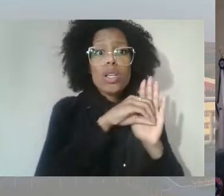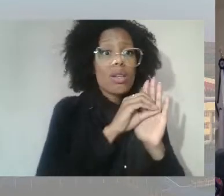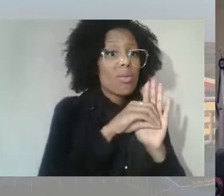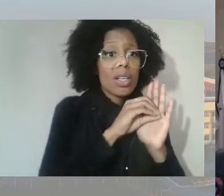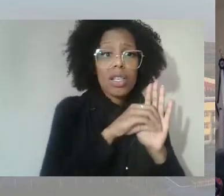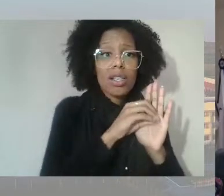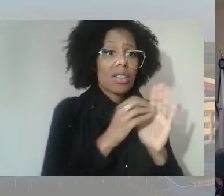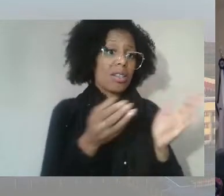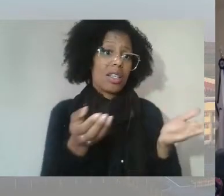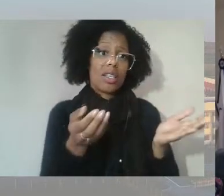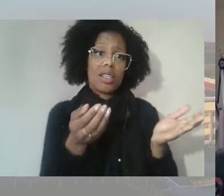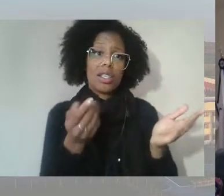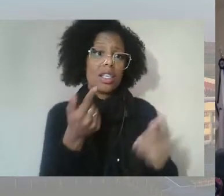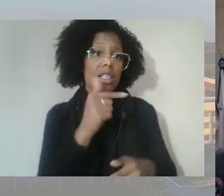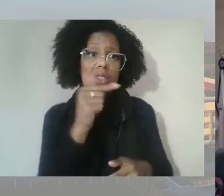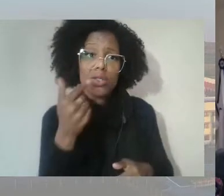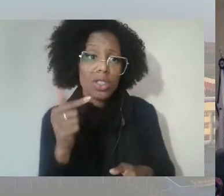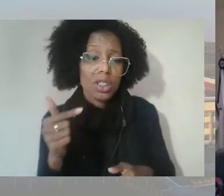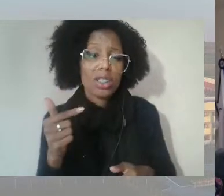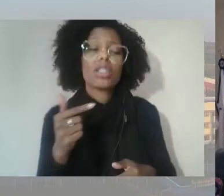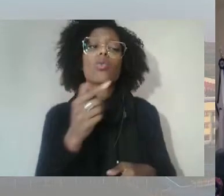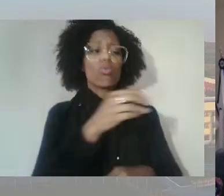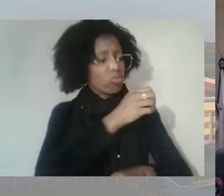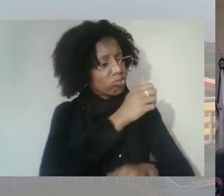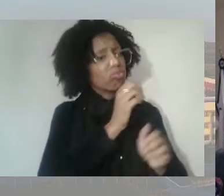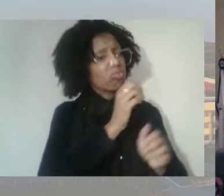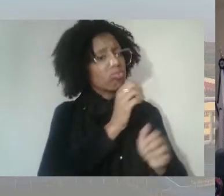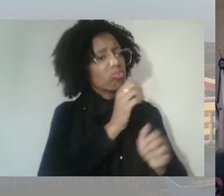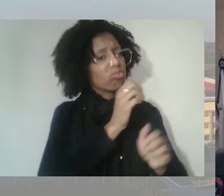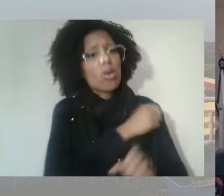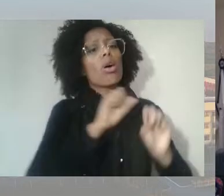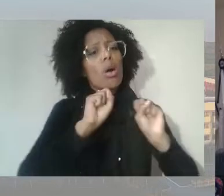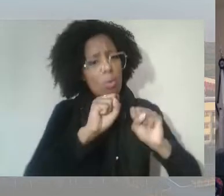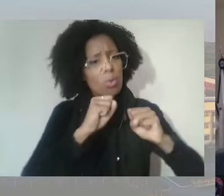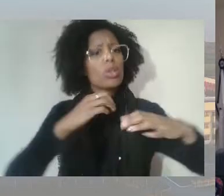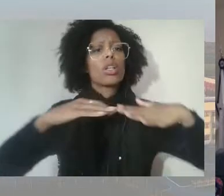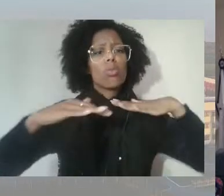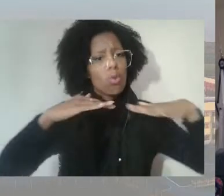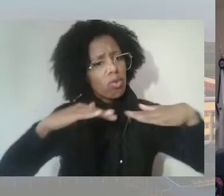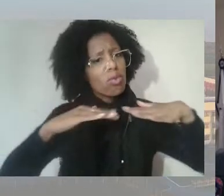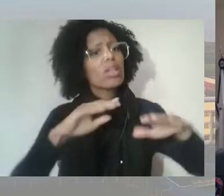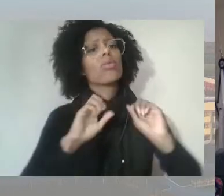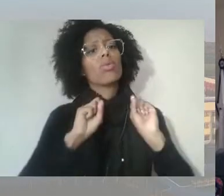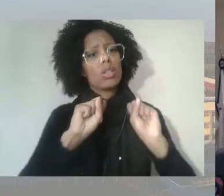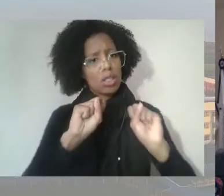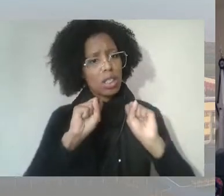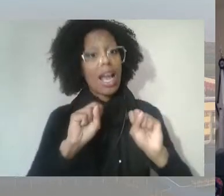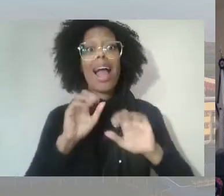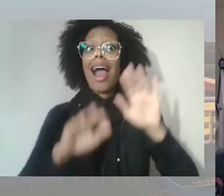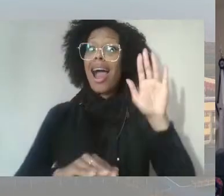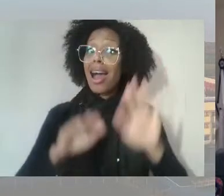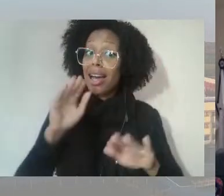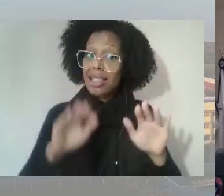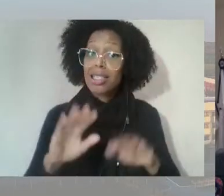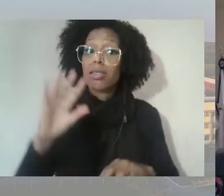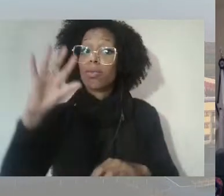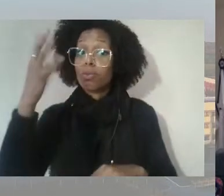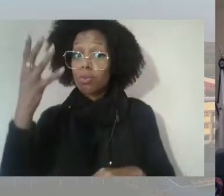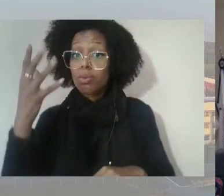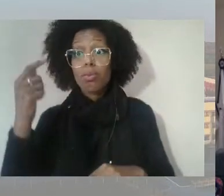se manifestar? Tinham que se manifestar. O que me incomoda, né, é muitas vezes atribuir a mim,